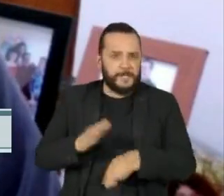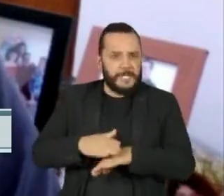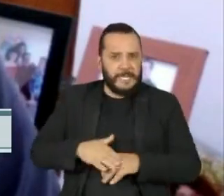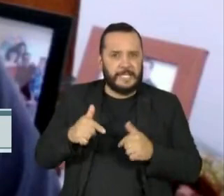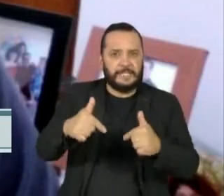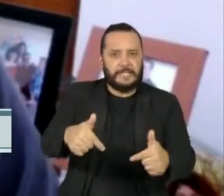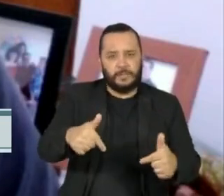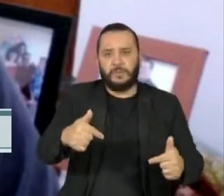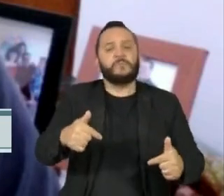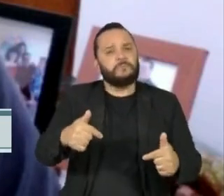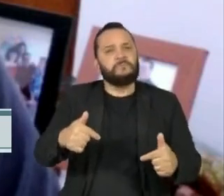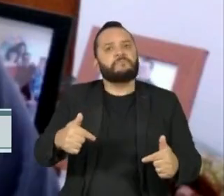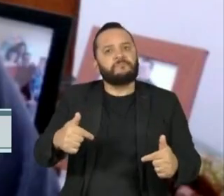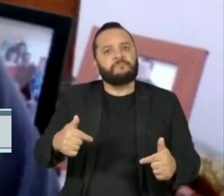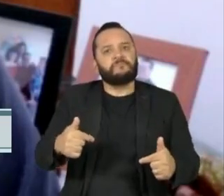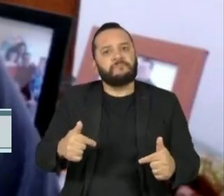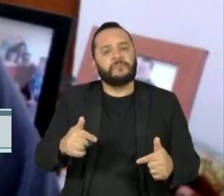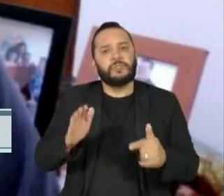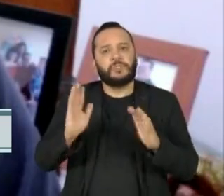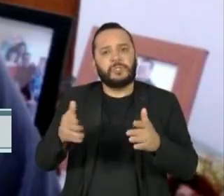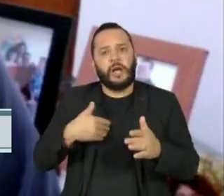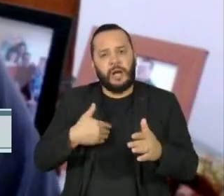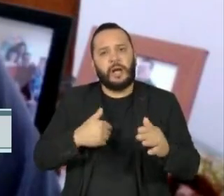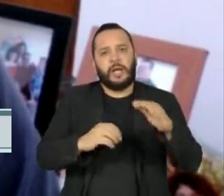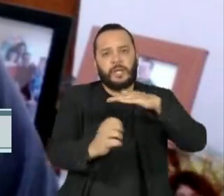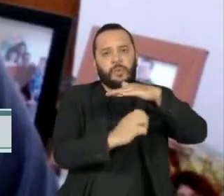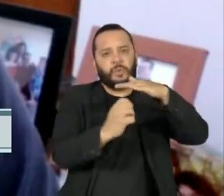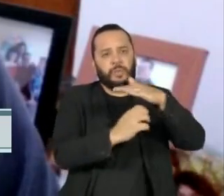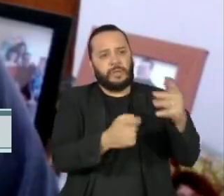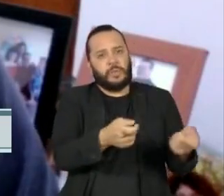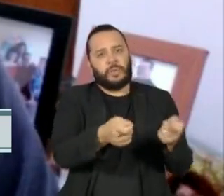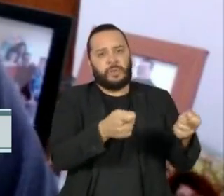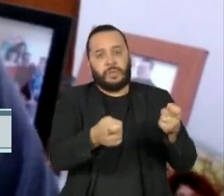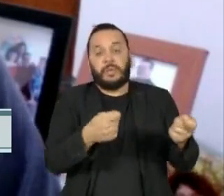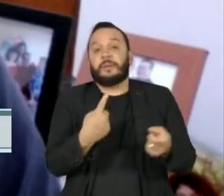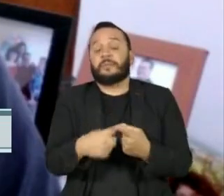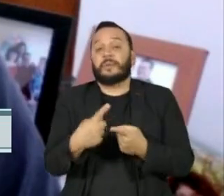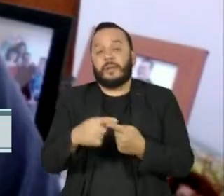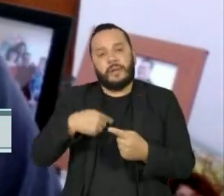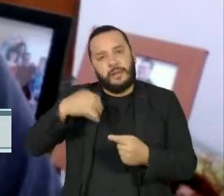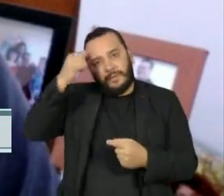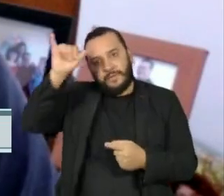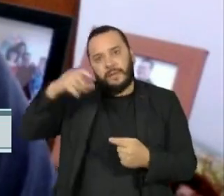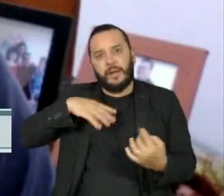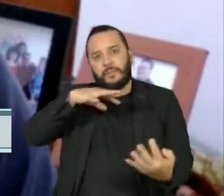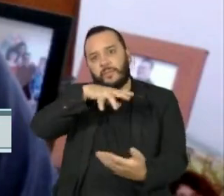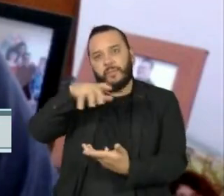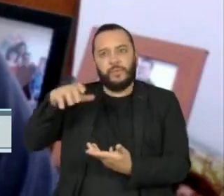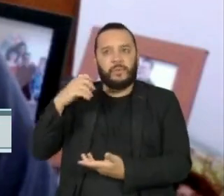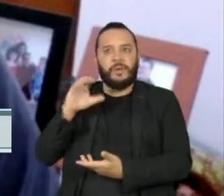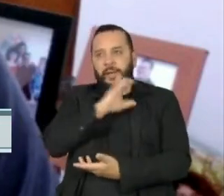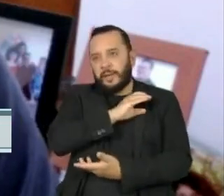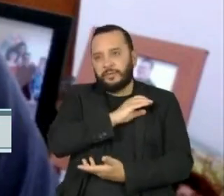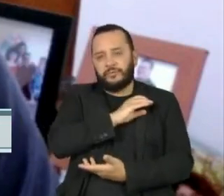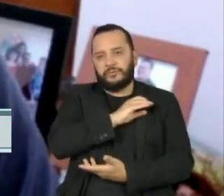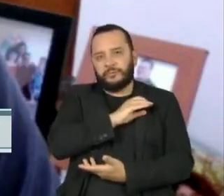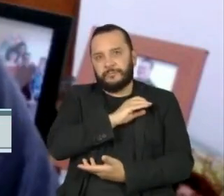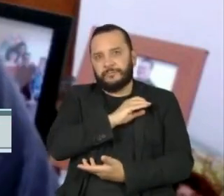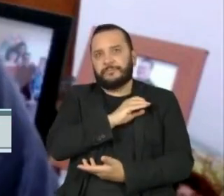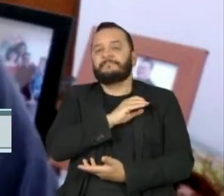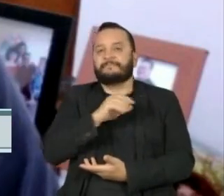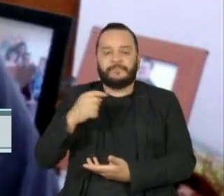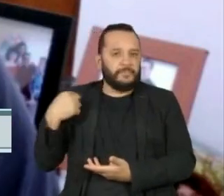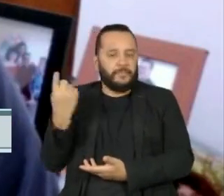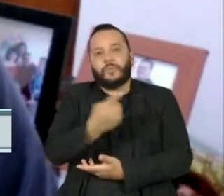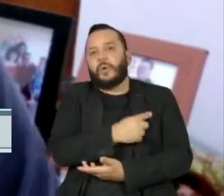impõem o limites a indústria nesse caso o aquecimento global implicaria e nós zerassemos desmatamento